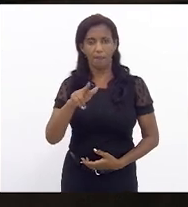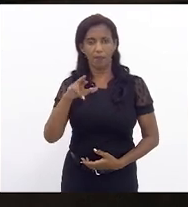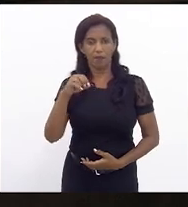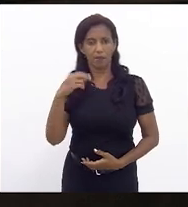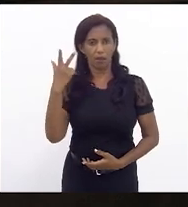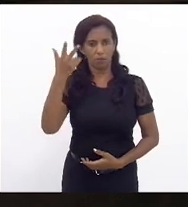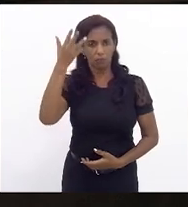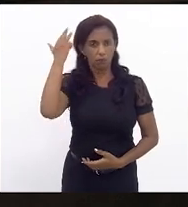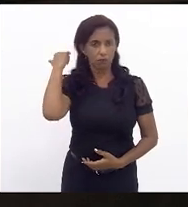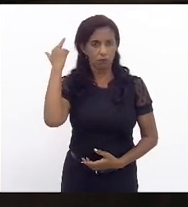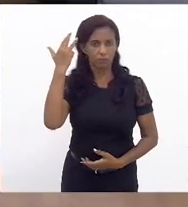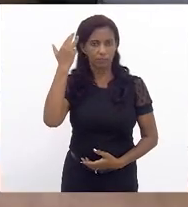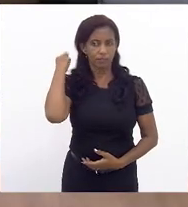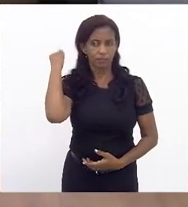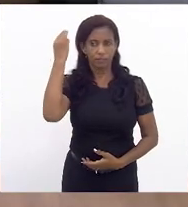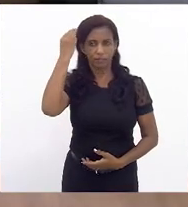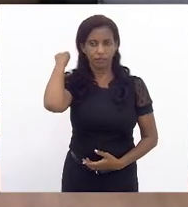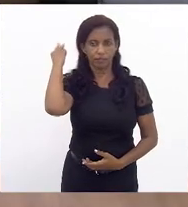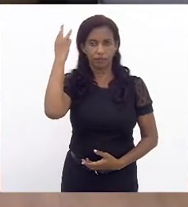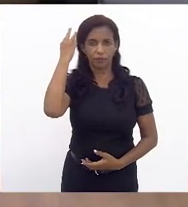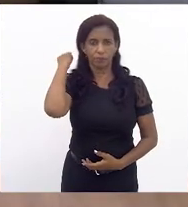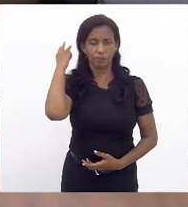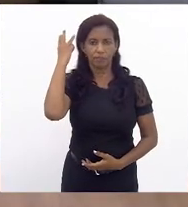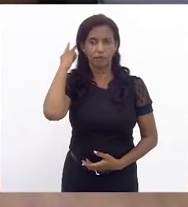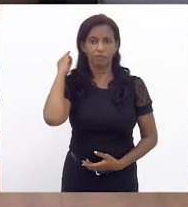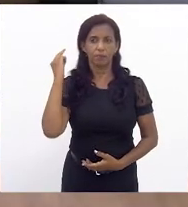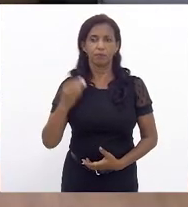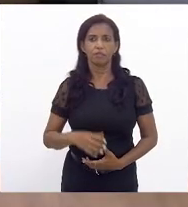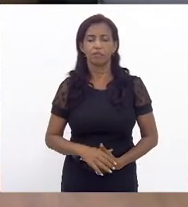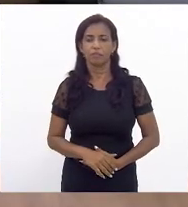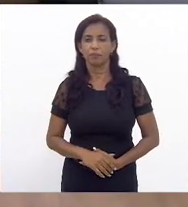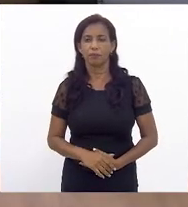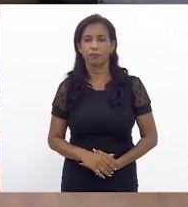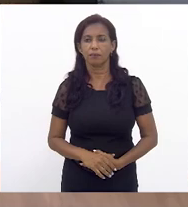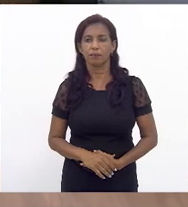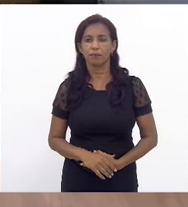Cabeleireiro. Deputado Marcelo Cabeleireiro.